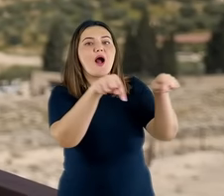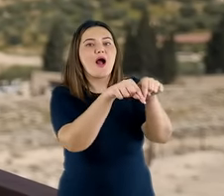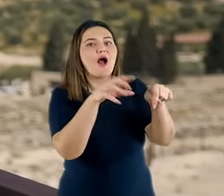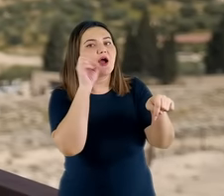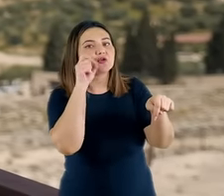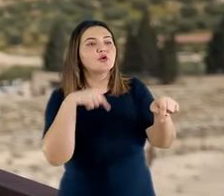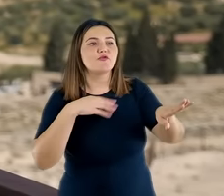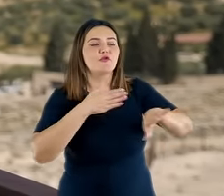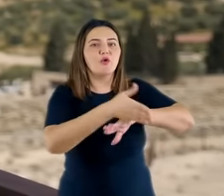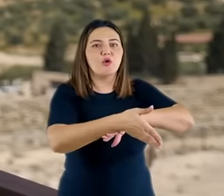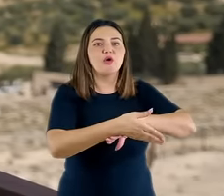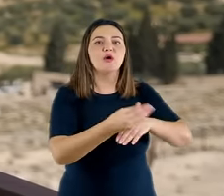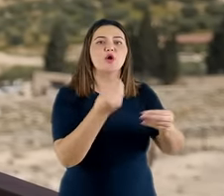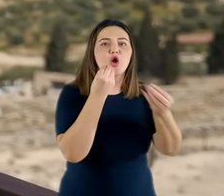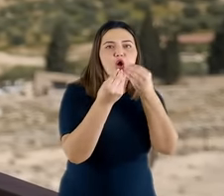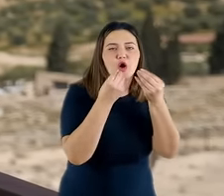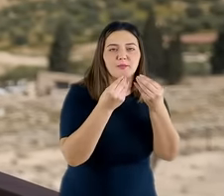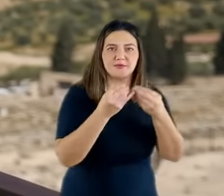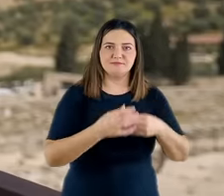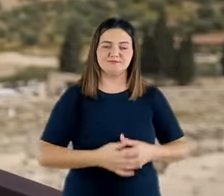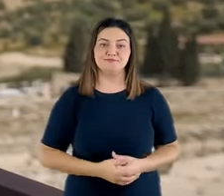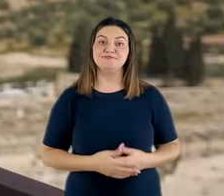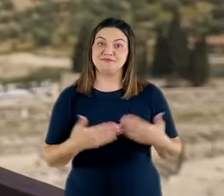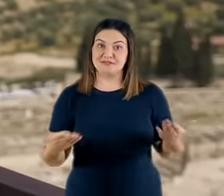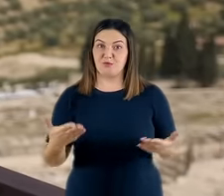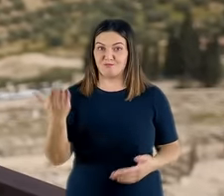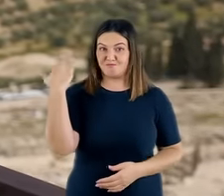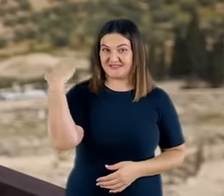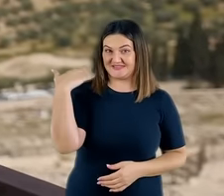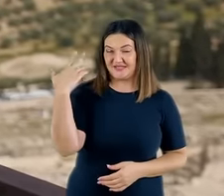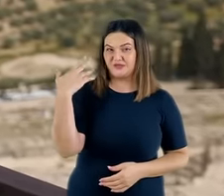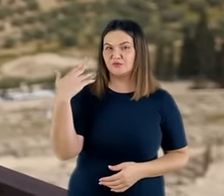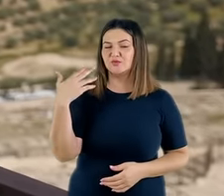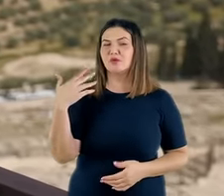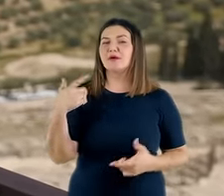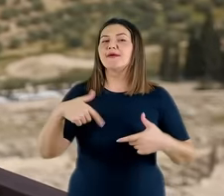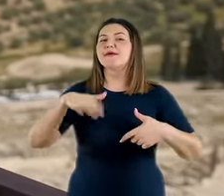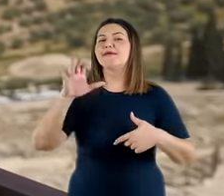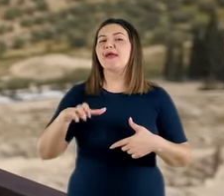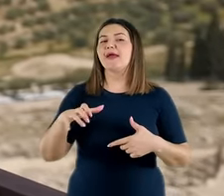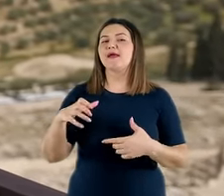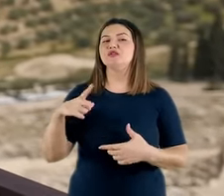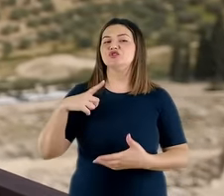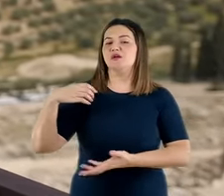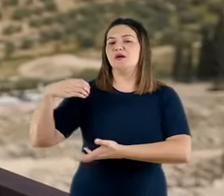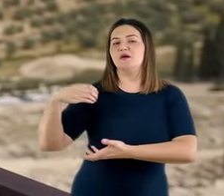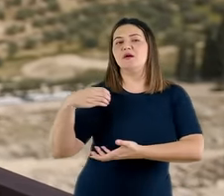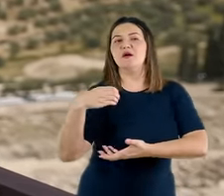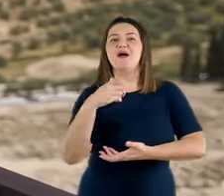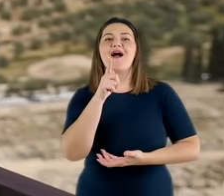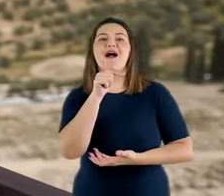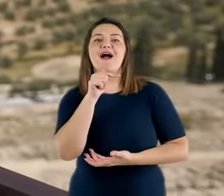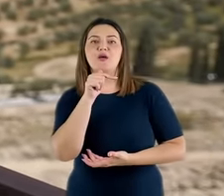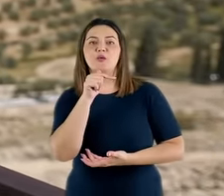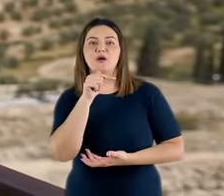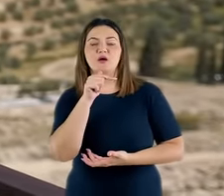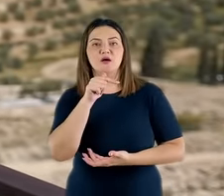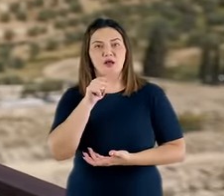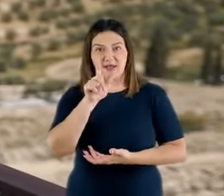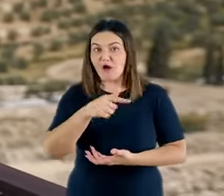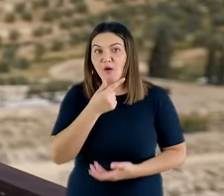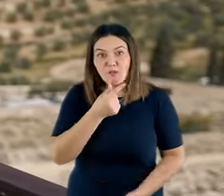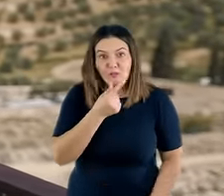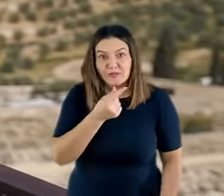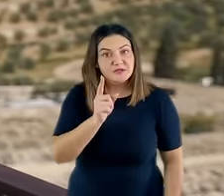minha Páscoa? Ora, normalmente, nos tempos da Bíblia Sagrada, quem carregava cântaros d'água eram as